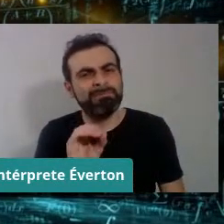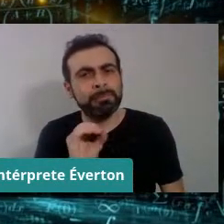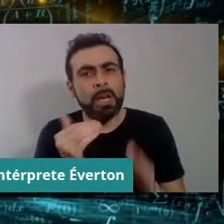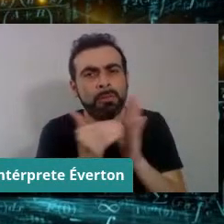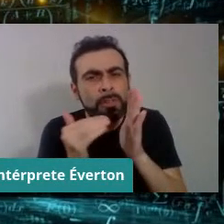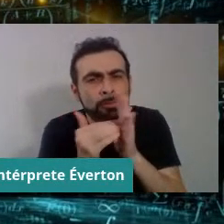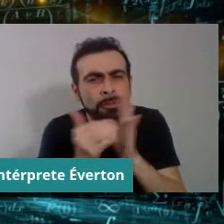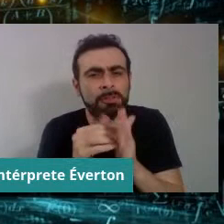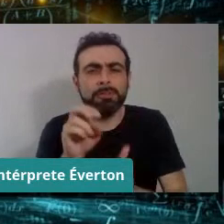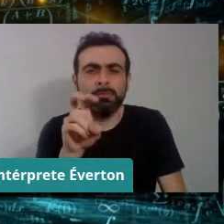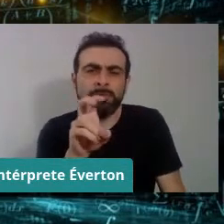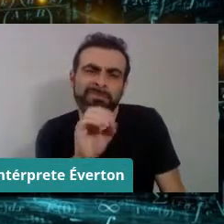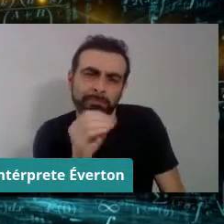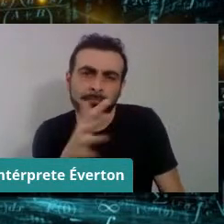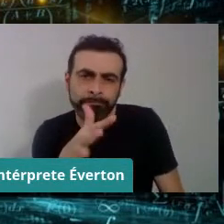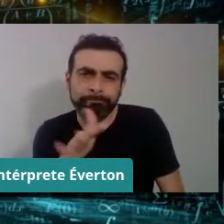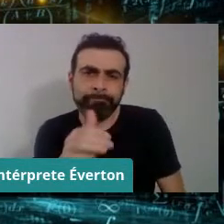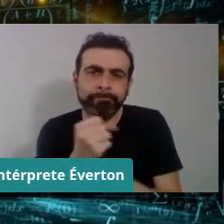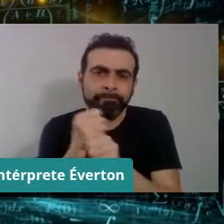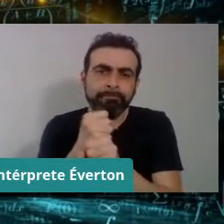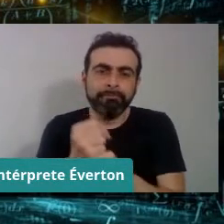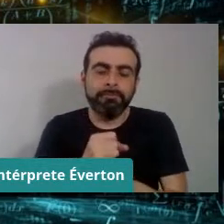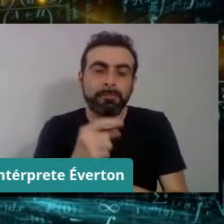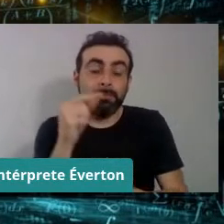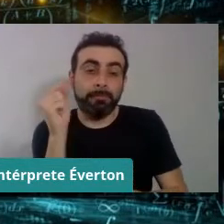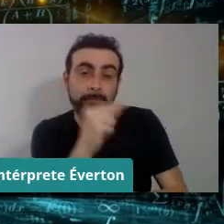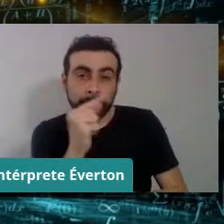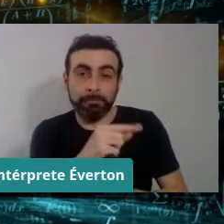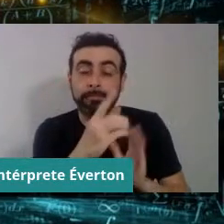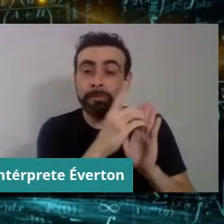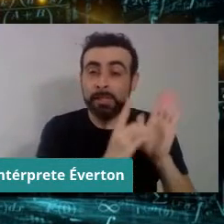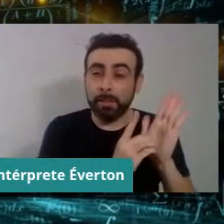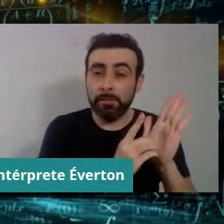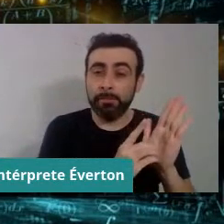50. No final da década de 50,